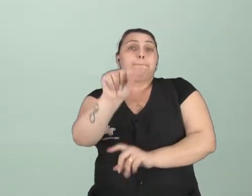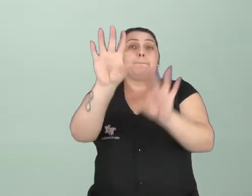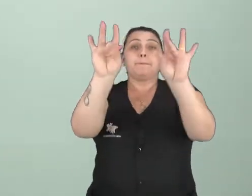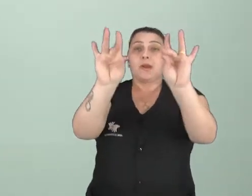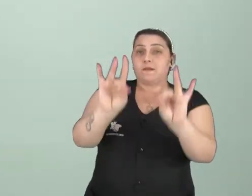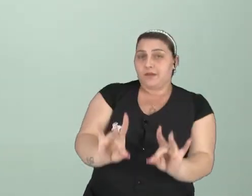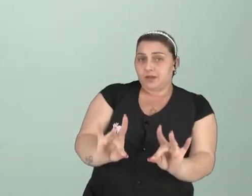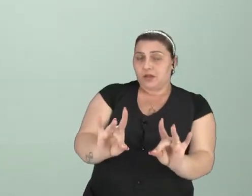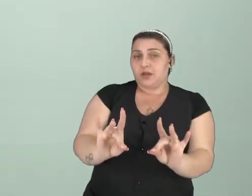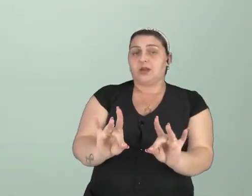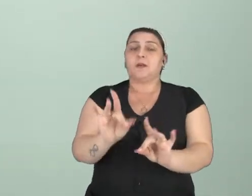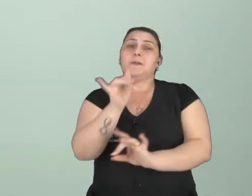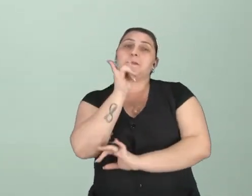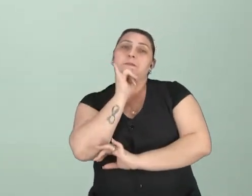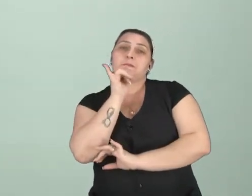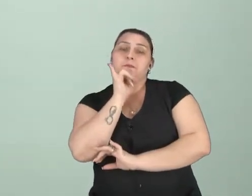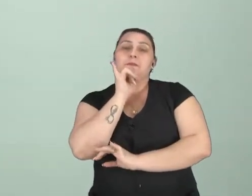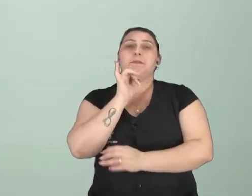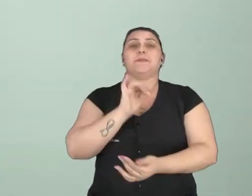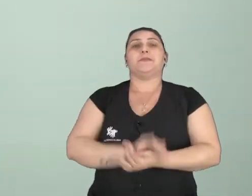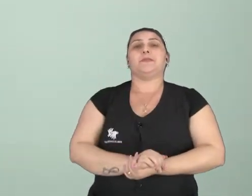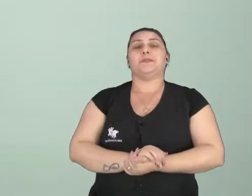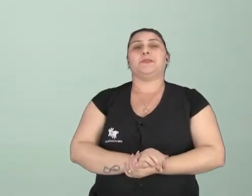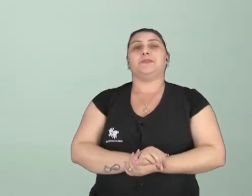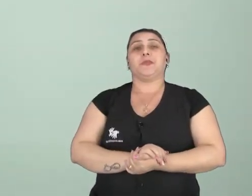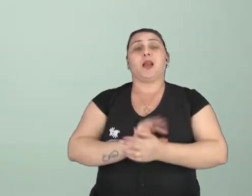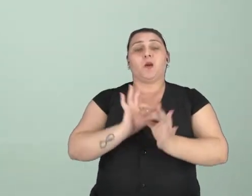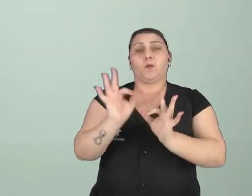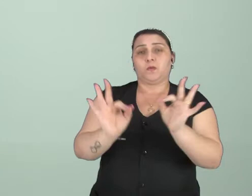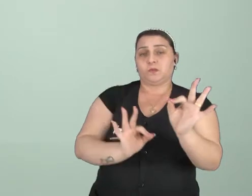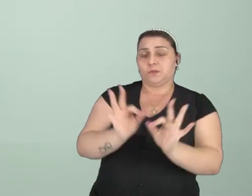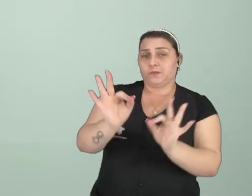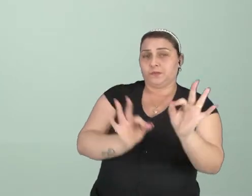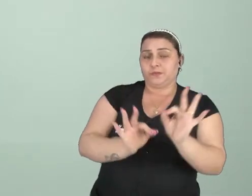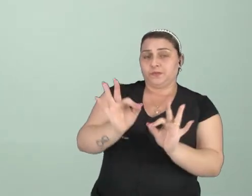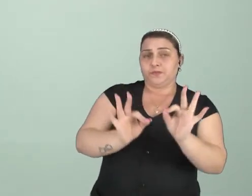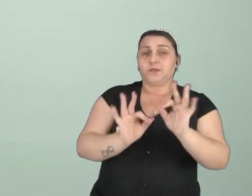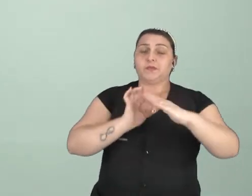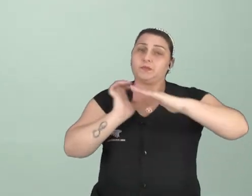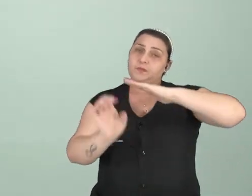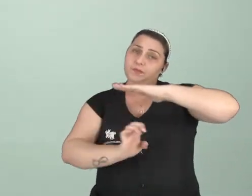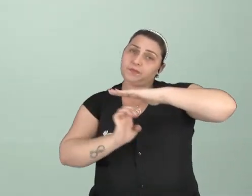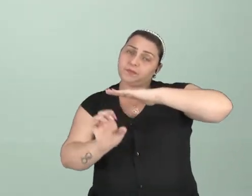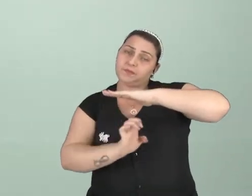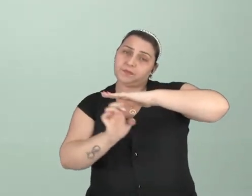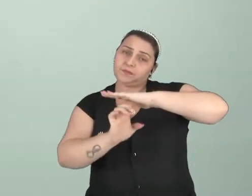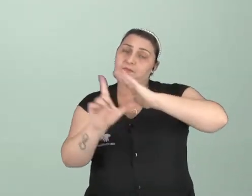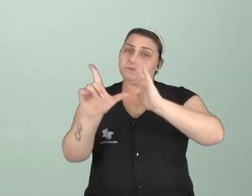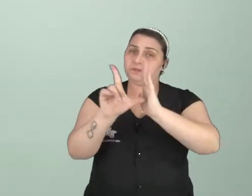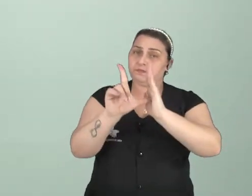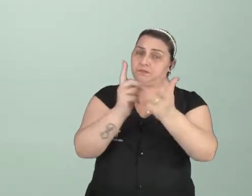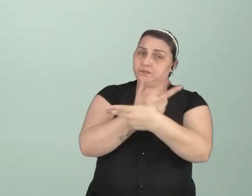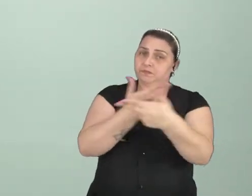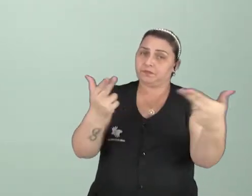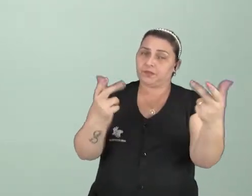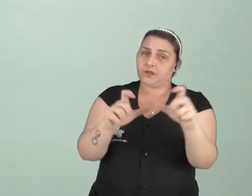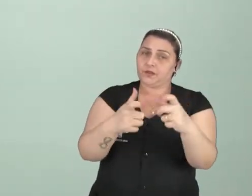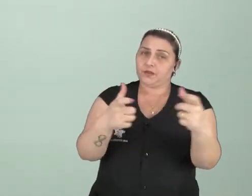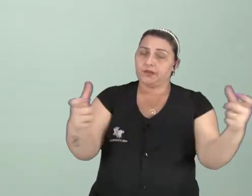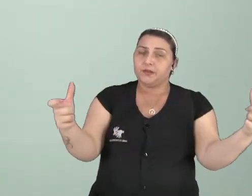por exemplo, a questão da organização do comércio. Com a